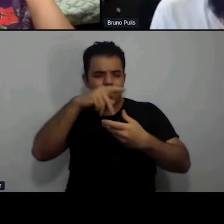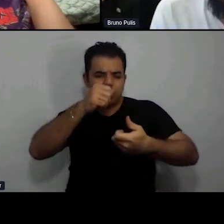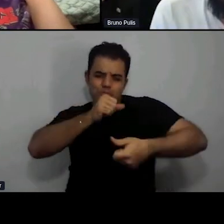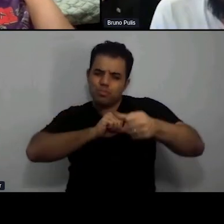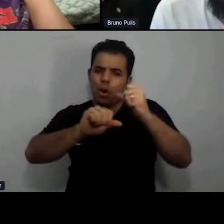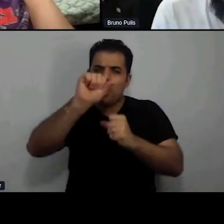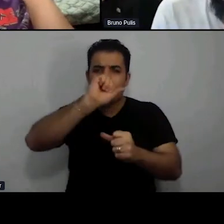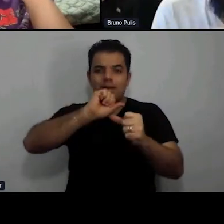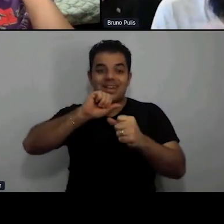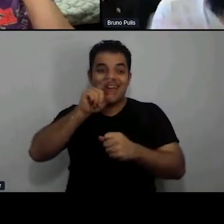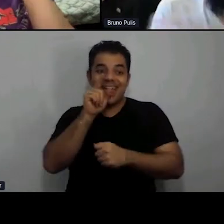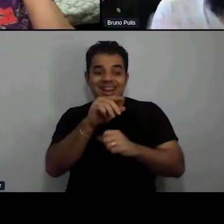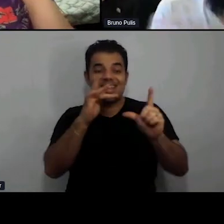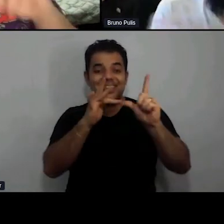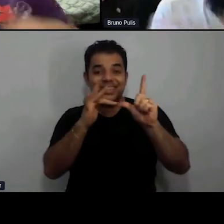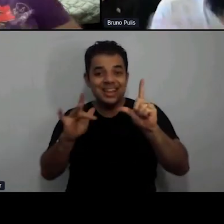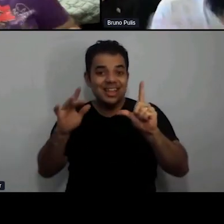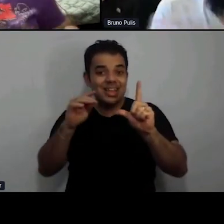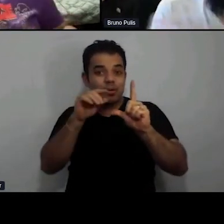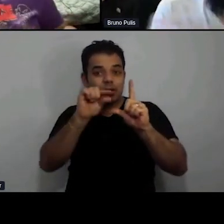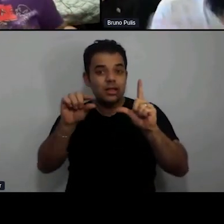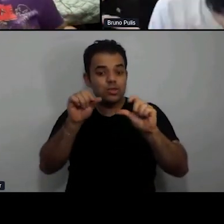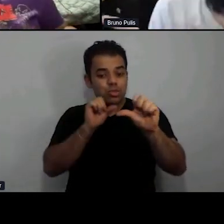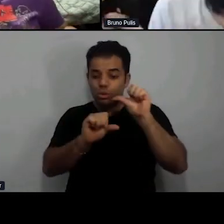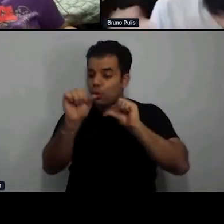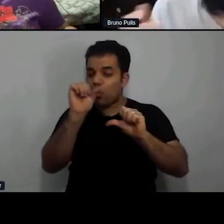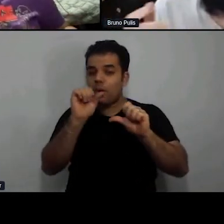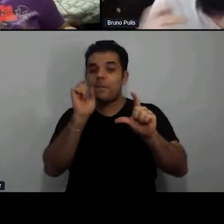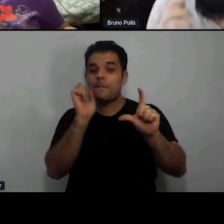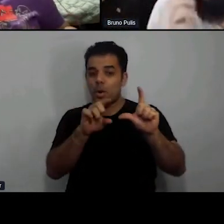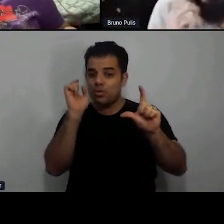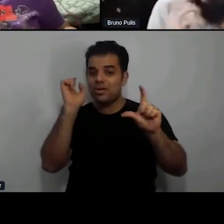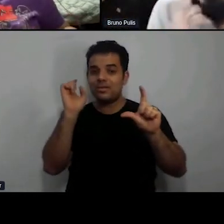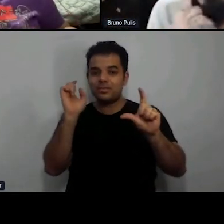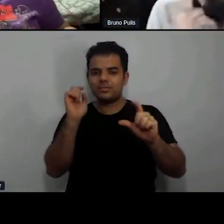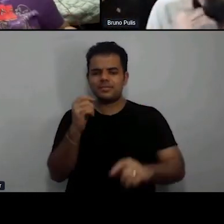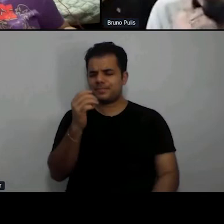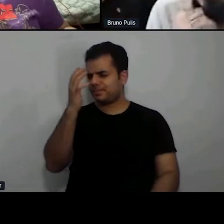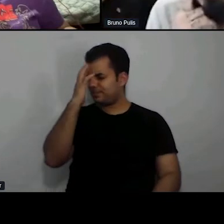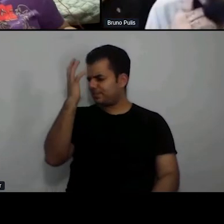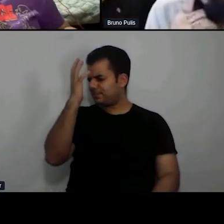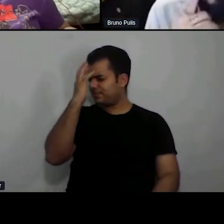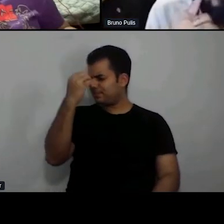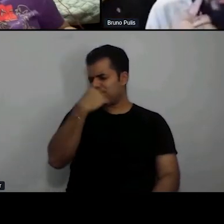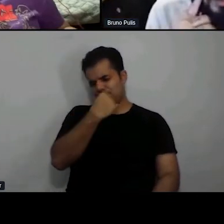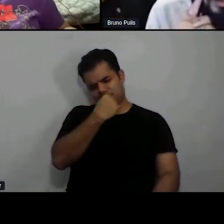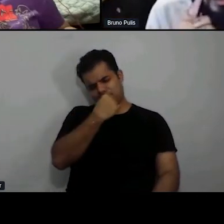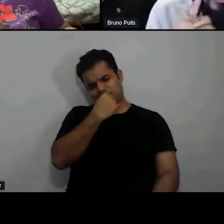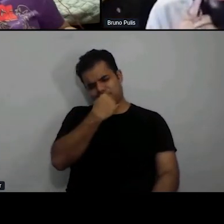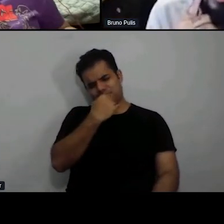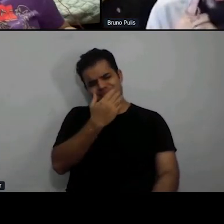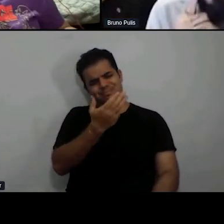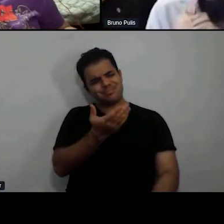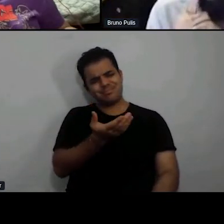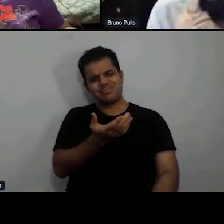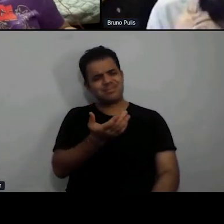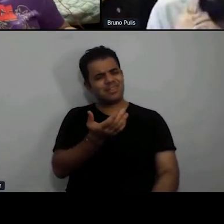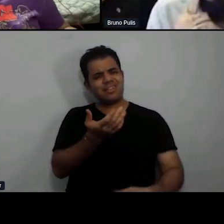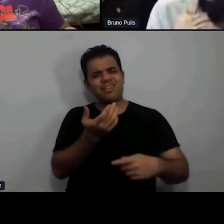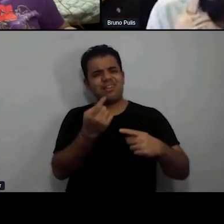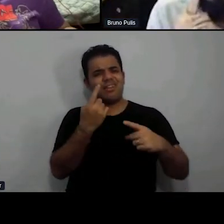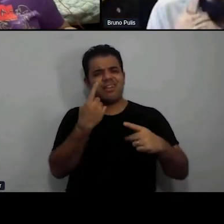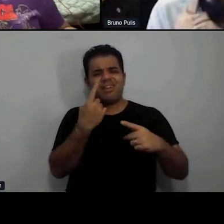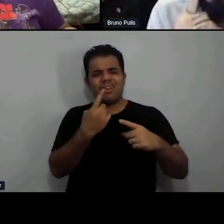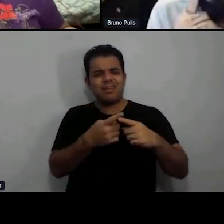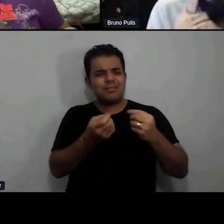aquele link, ele passou a se tornar um botão. E aí eu fiquei pensando assim, por que a pessoa, ao invés